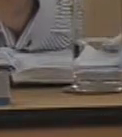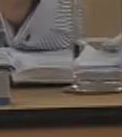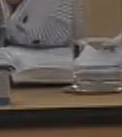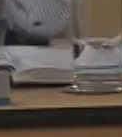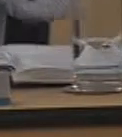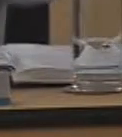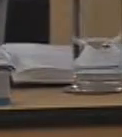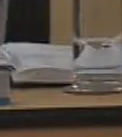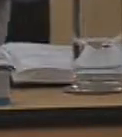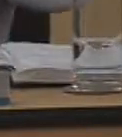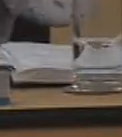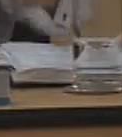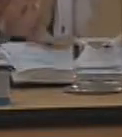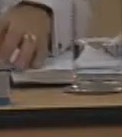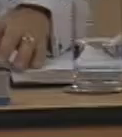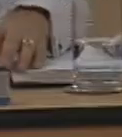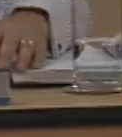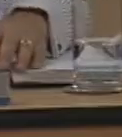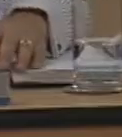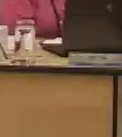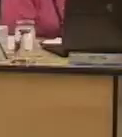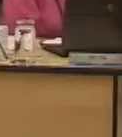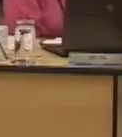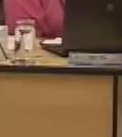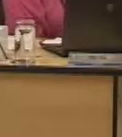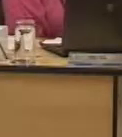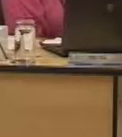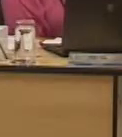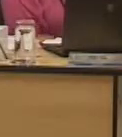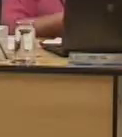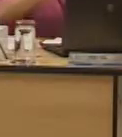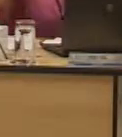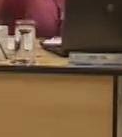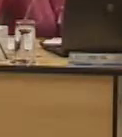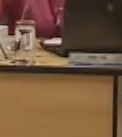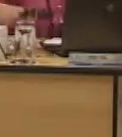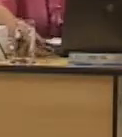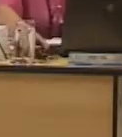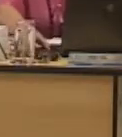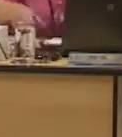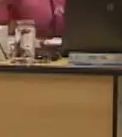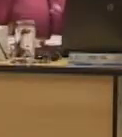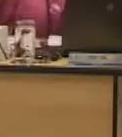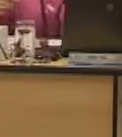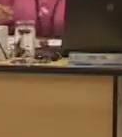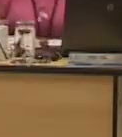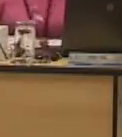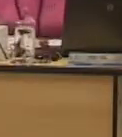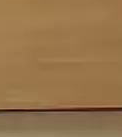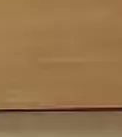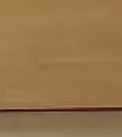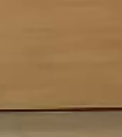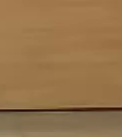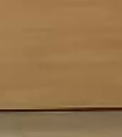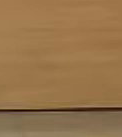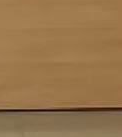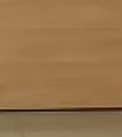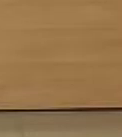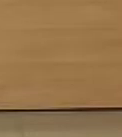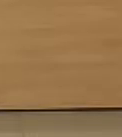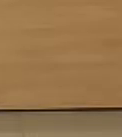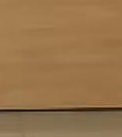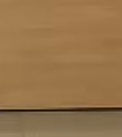Vereador Sidney Pascotto, relator especial. O parecer é pela legalidade das emendas, pela